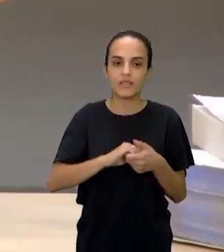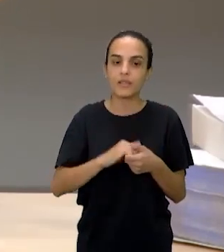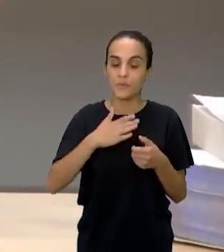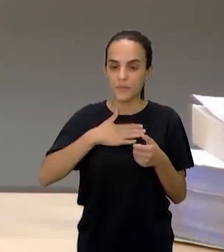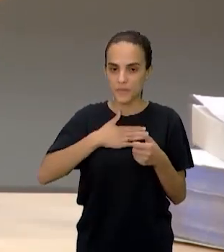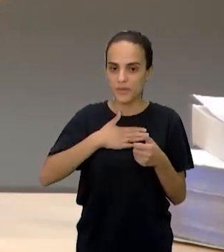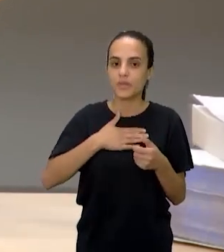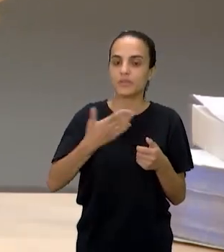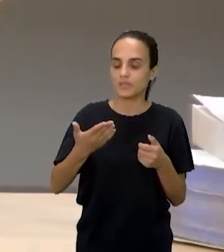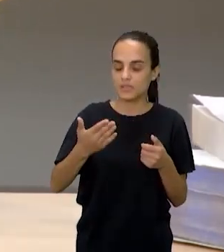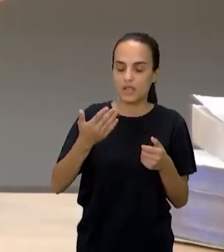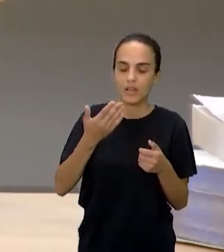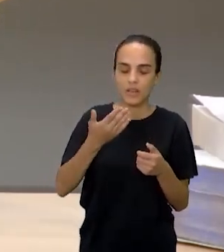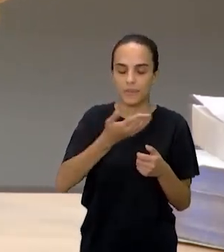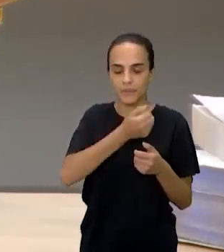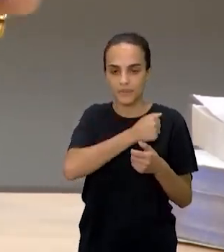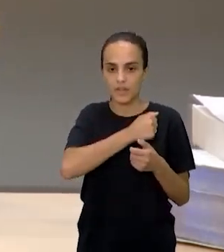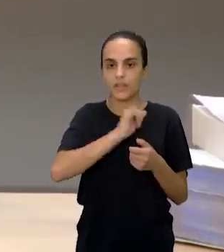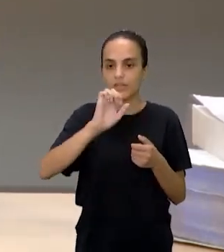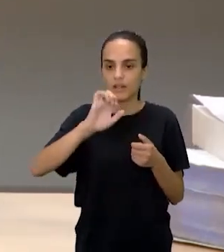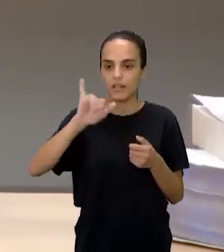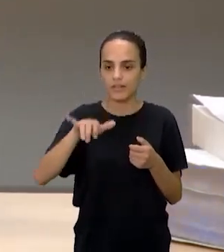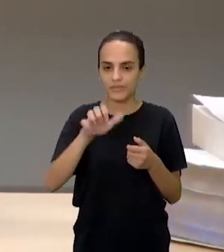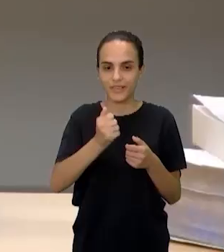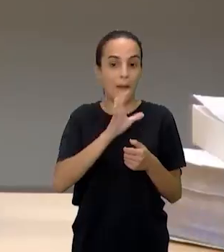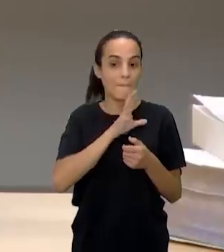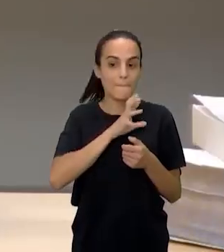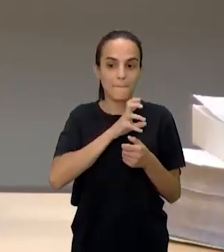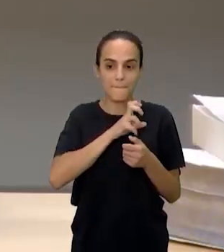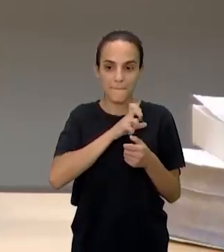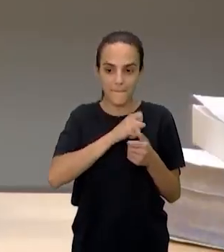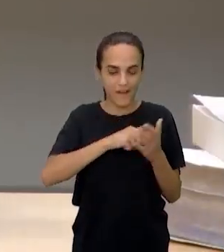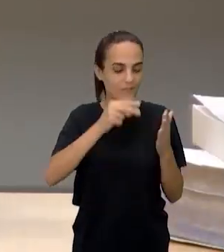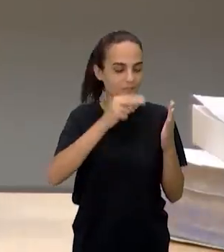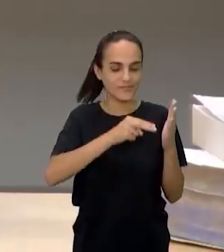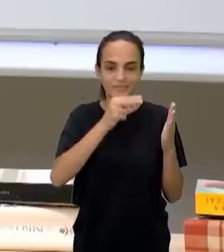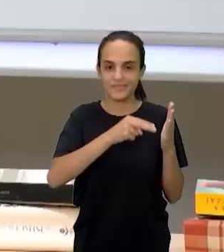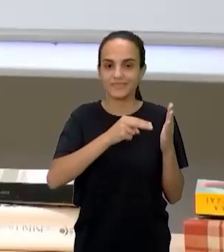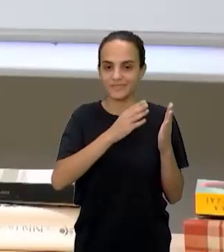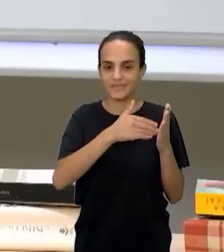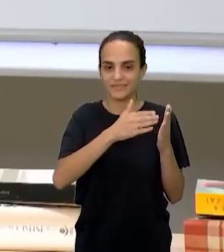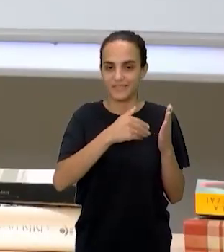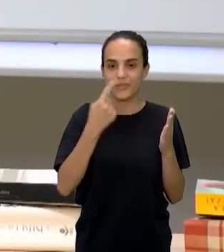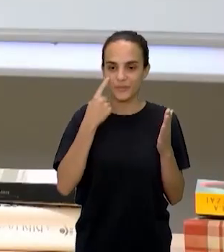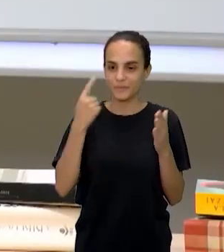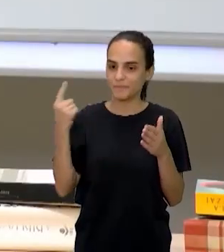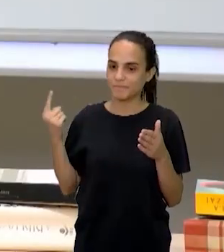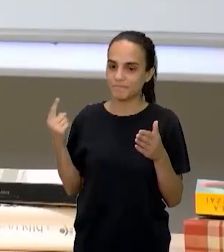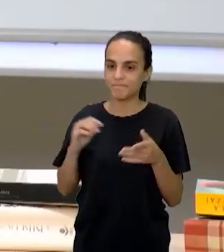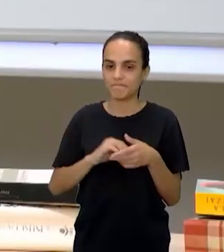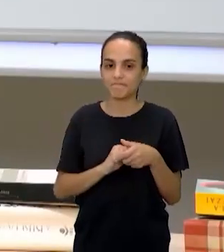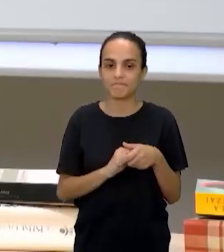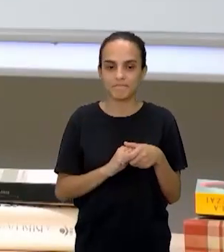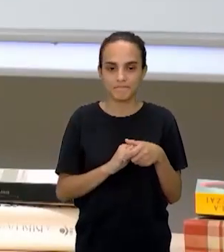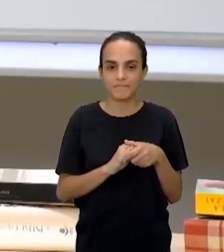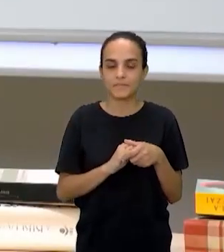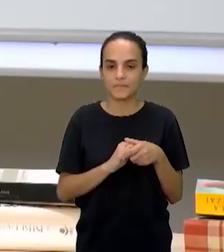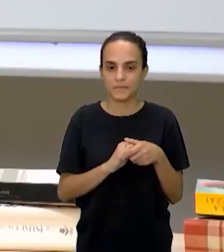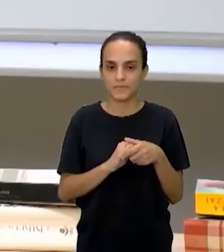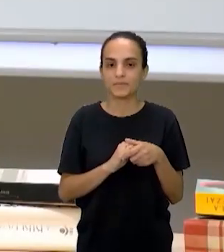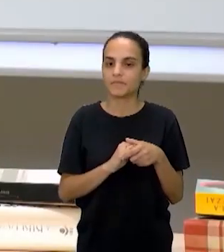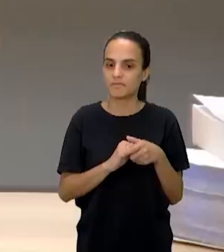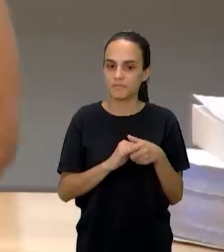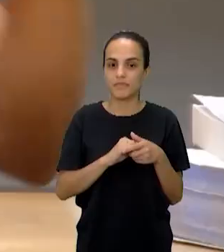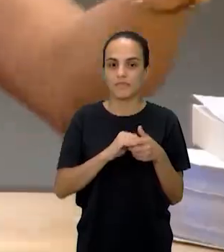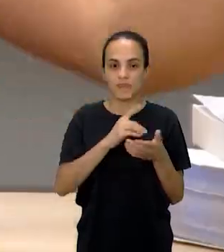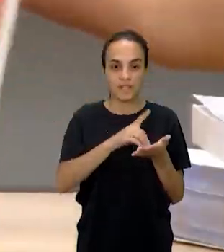alunos da EJA amavam esse livro, assim, eles iam para a escola, isso foi o ano passado, não faz tanto tempo assim não, e eles amavam esse livro aqui,